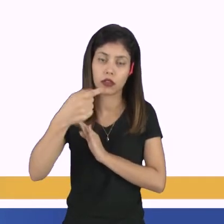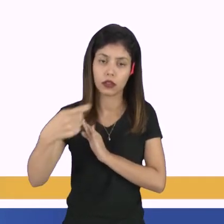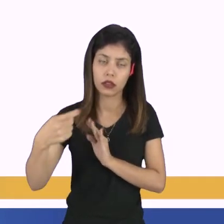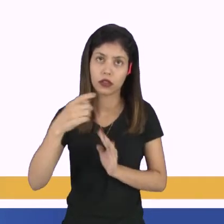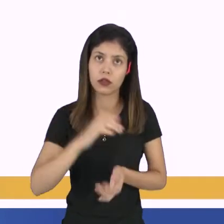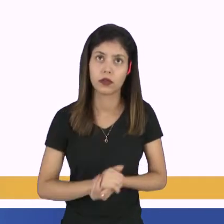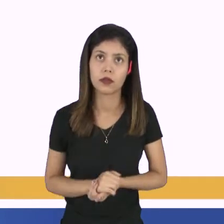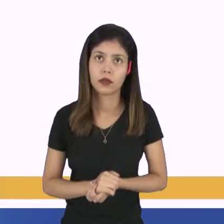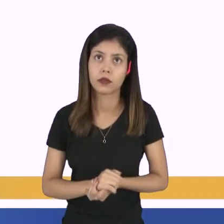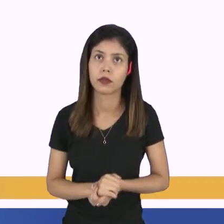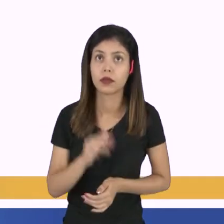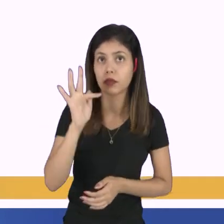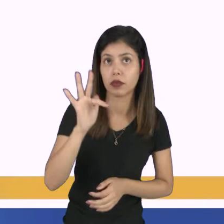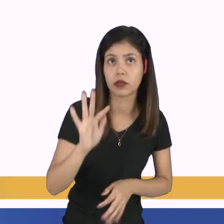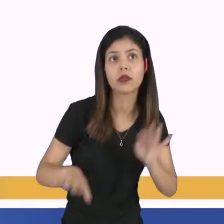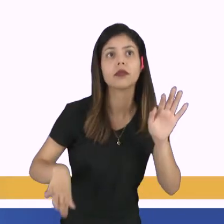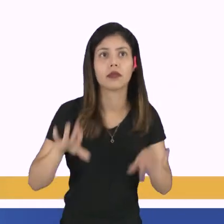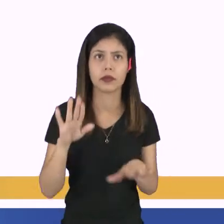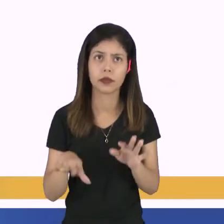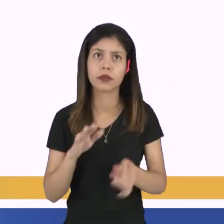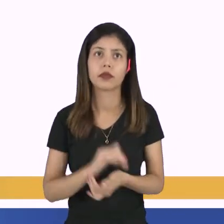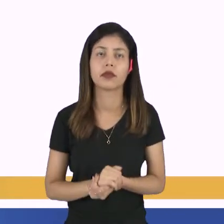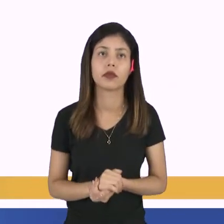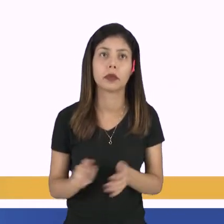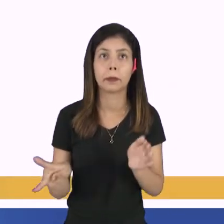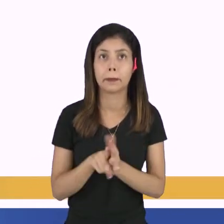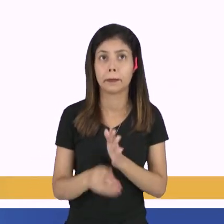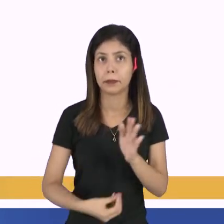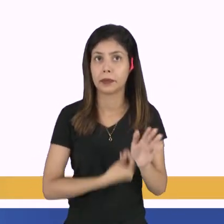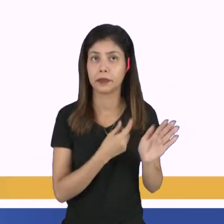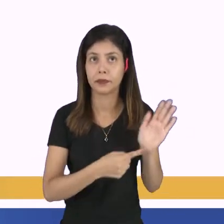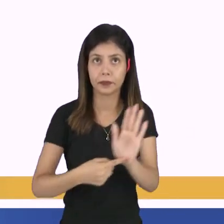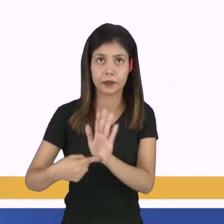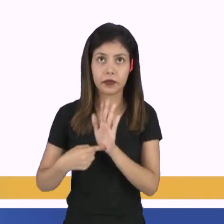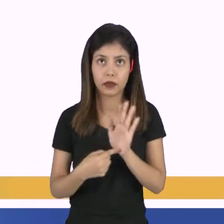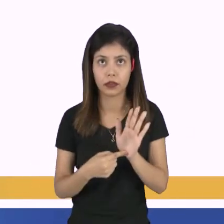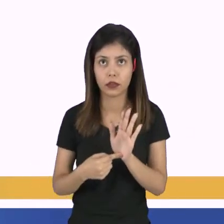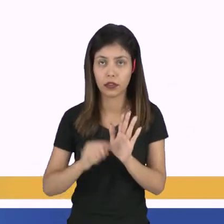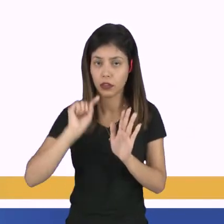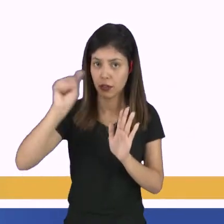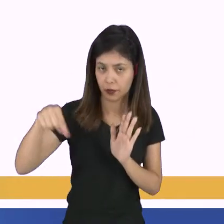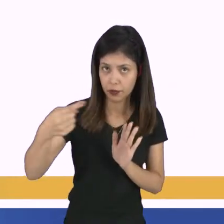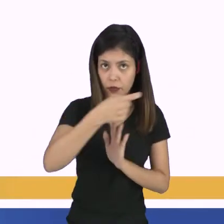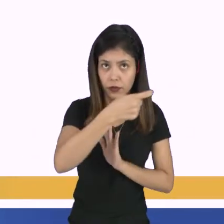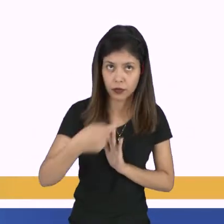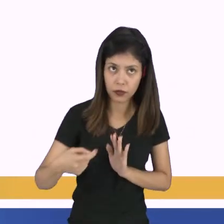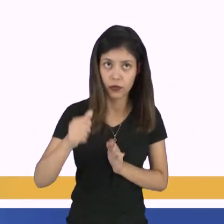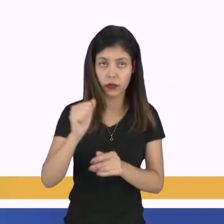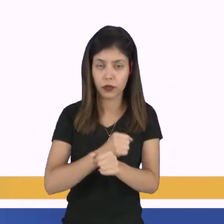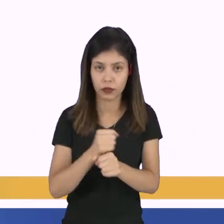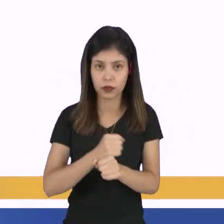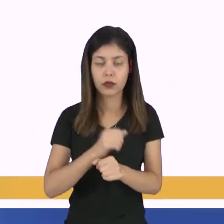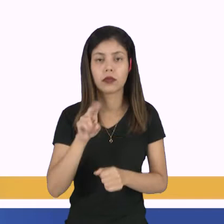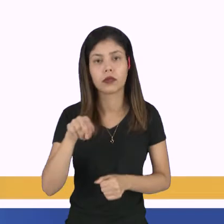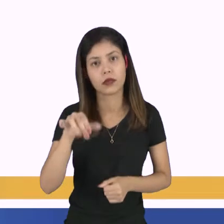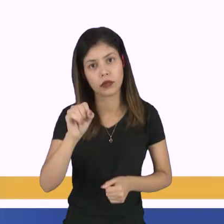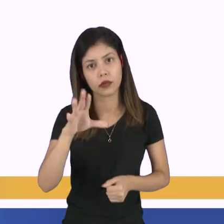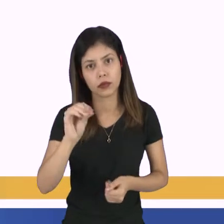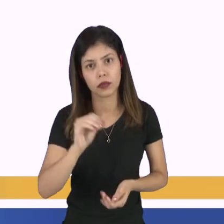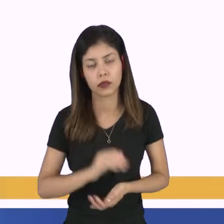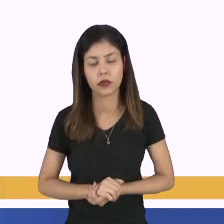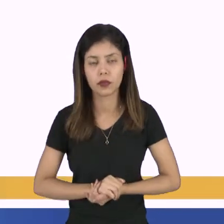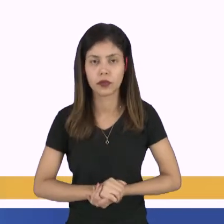2.000x, em que f é a variável dependente que representa o valor do automóvel após X anos